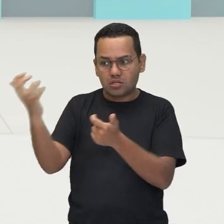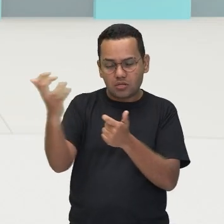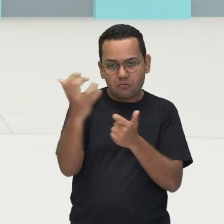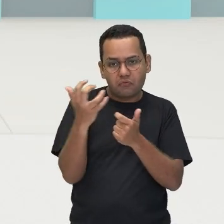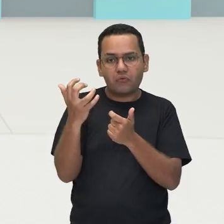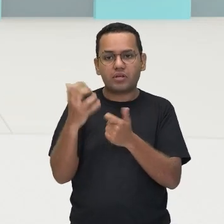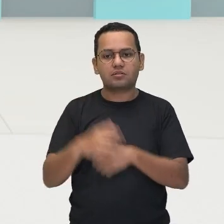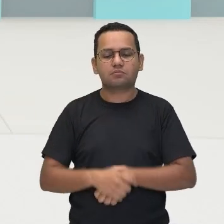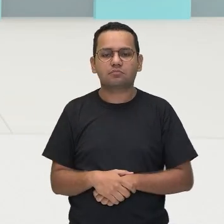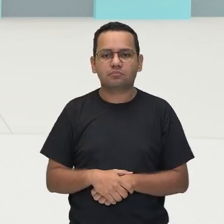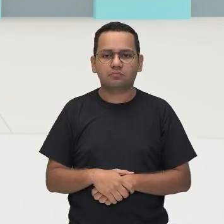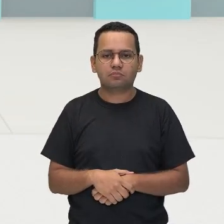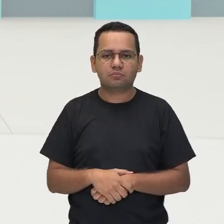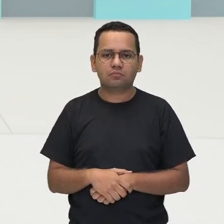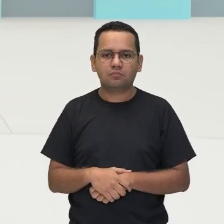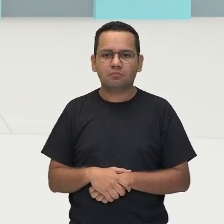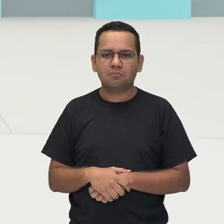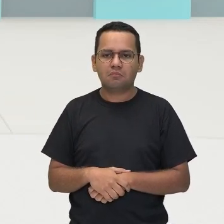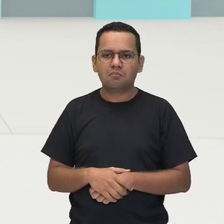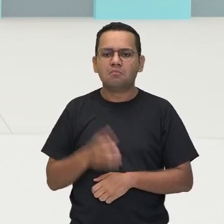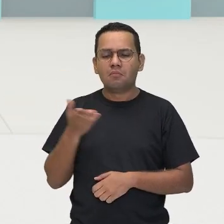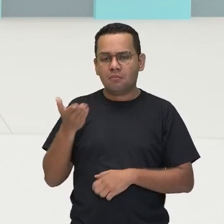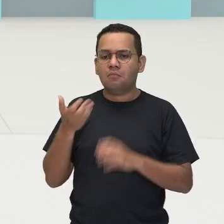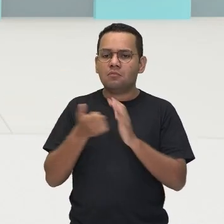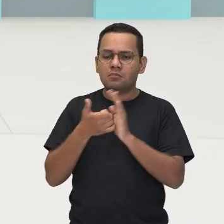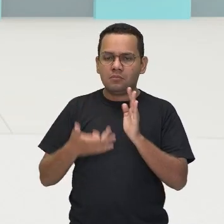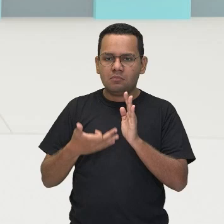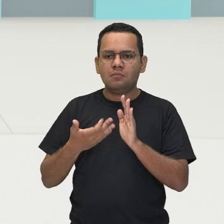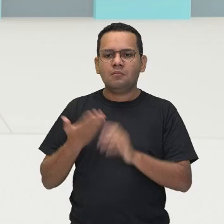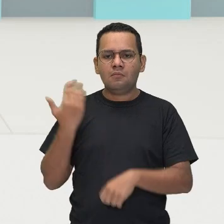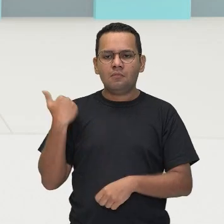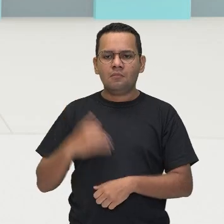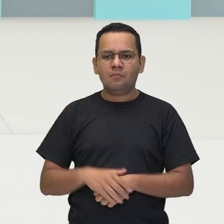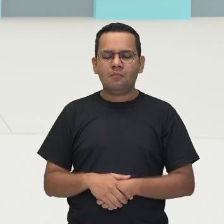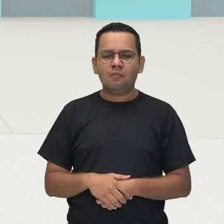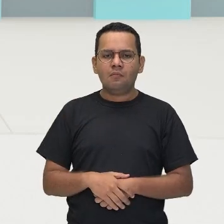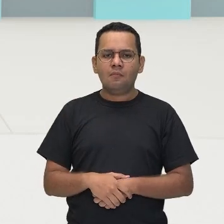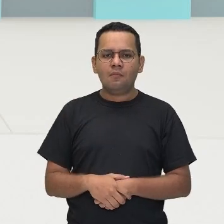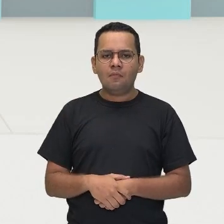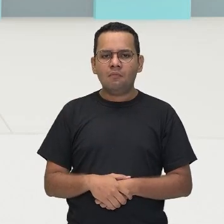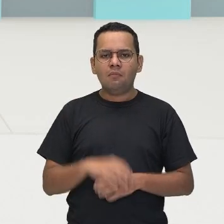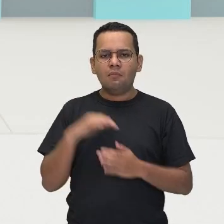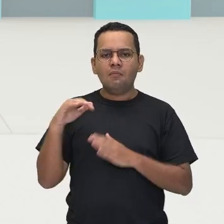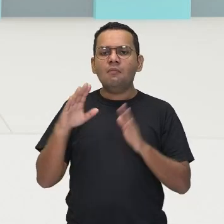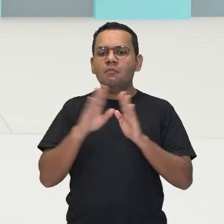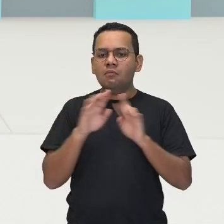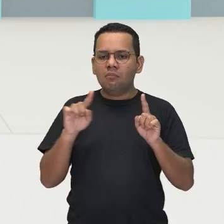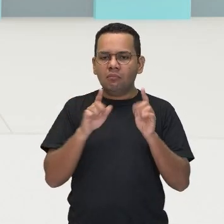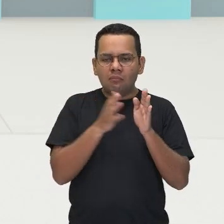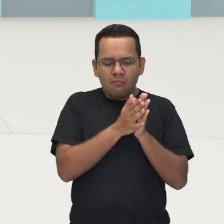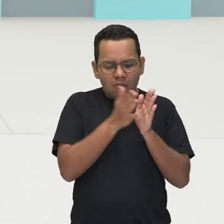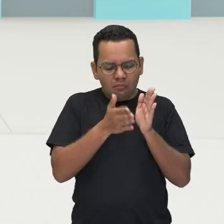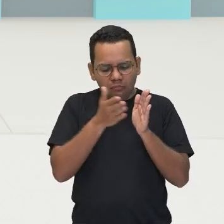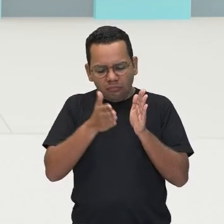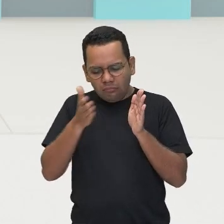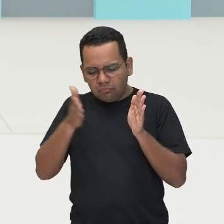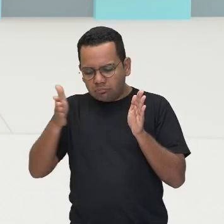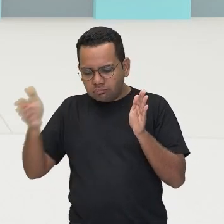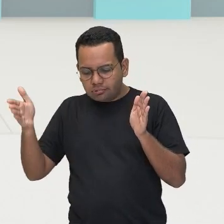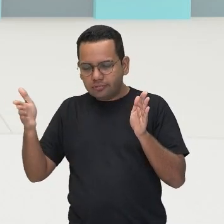gente já vê a luta bem caracterizada prosseguindo com a história da luta no percurso da